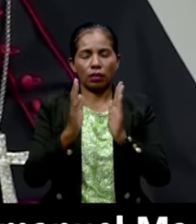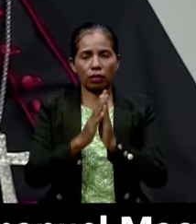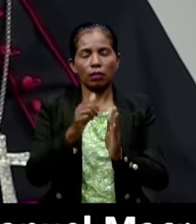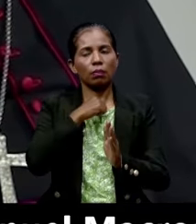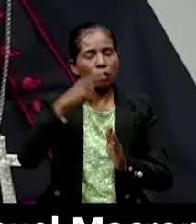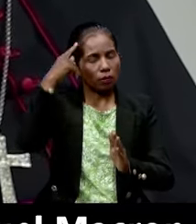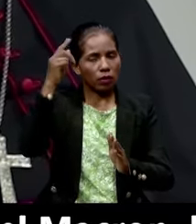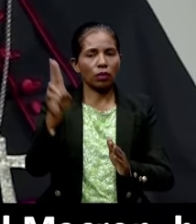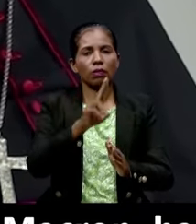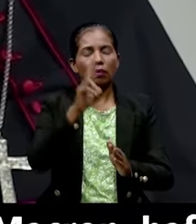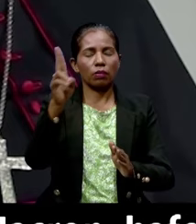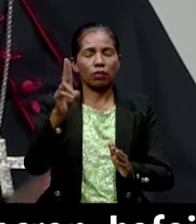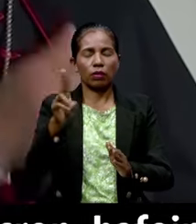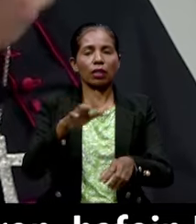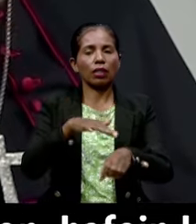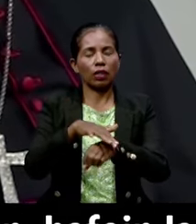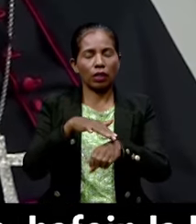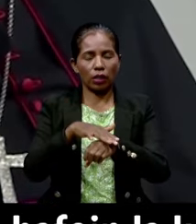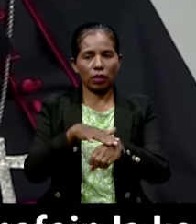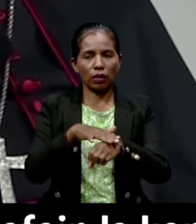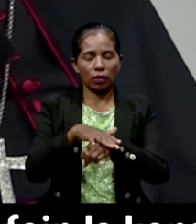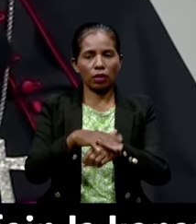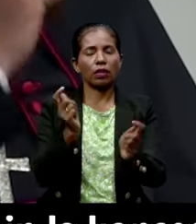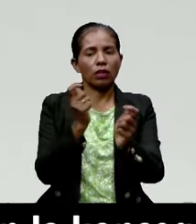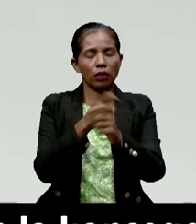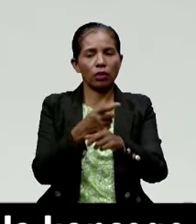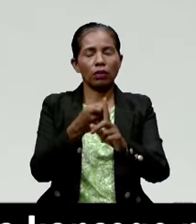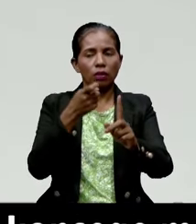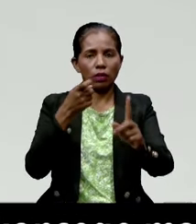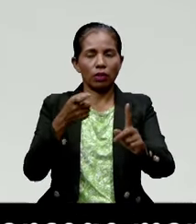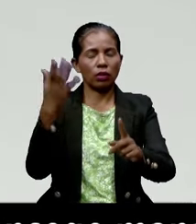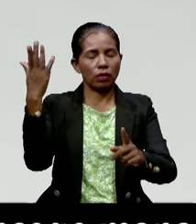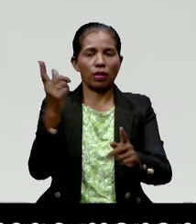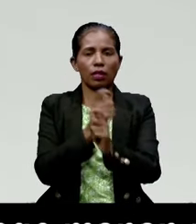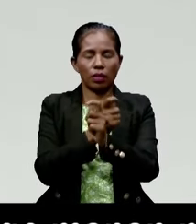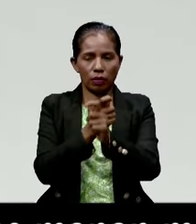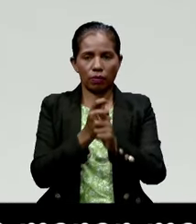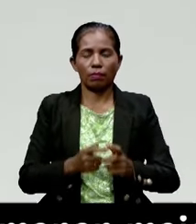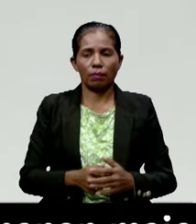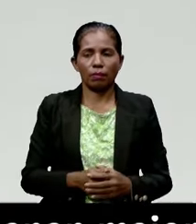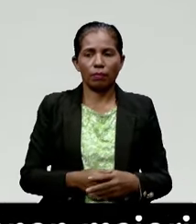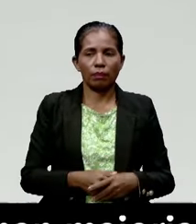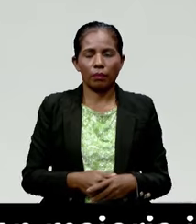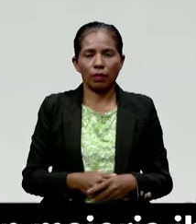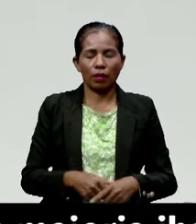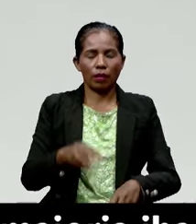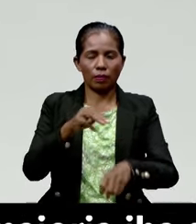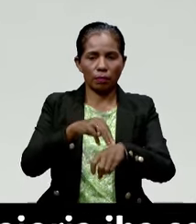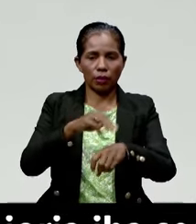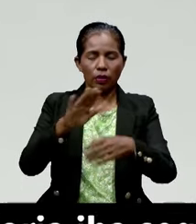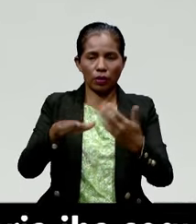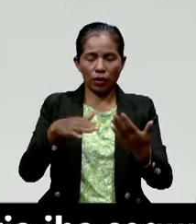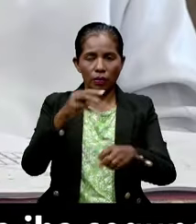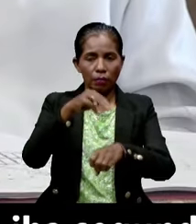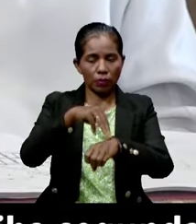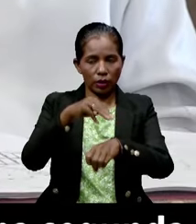Francisco se usa a língua Espanha, no ia tradução simultânea e a língua tetun. A missa será